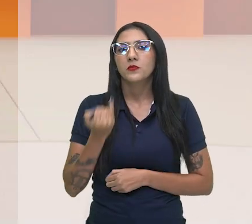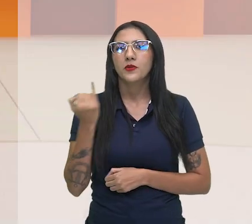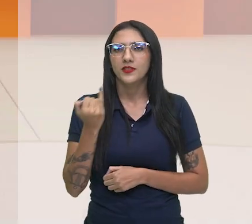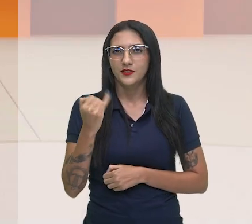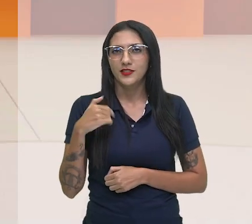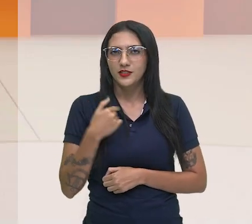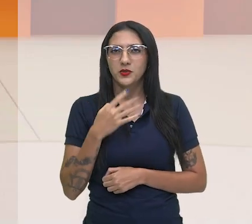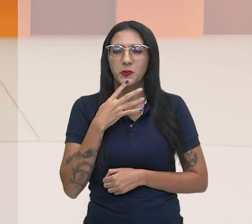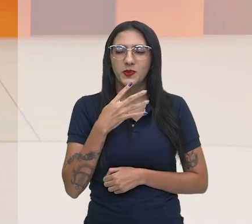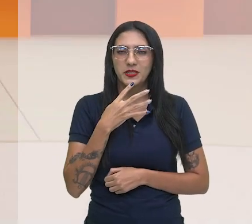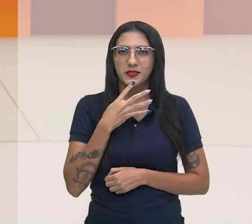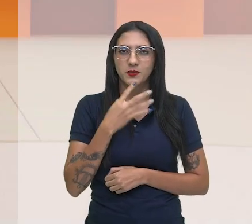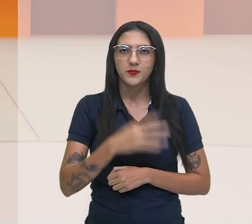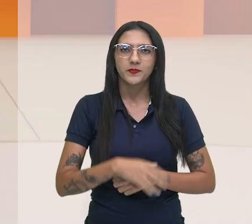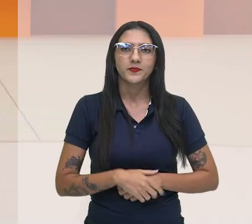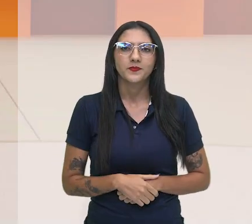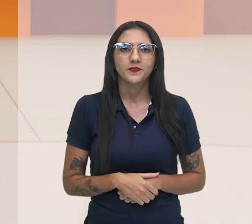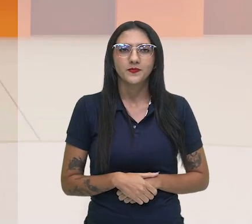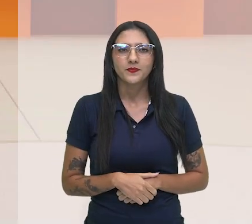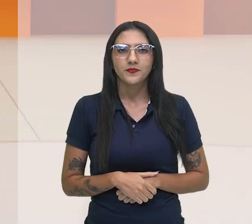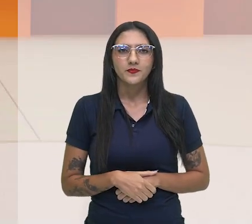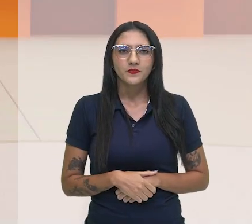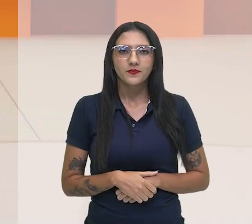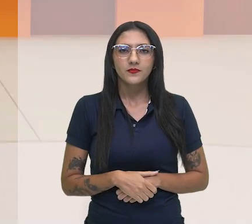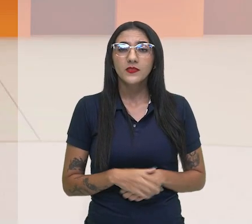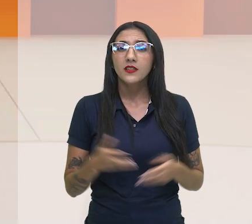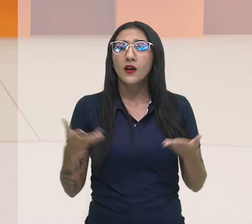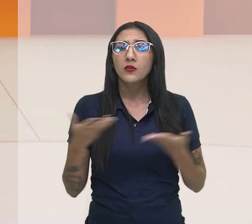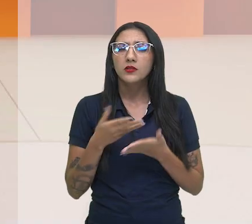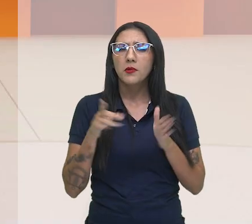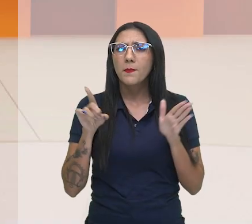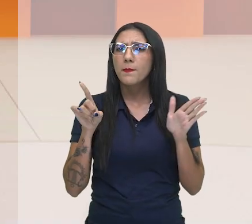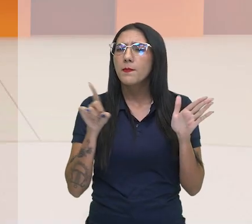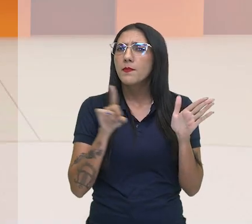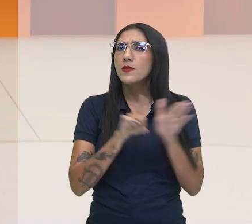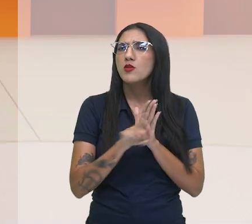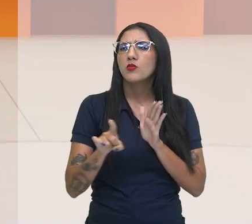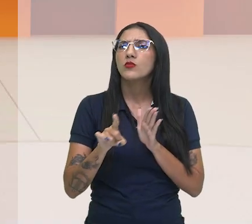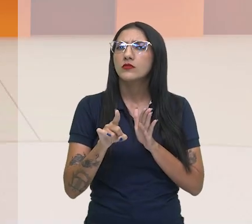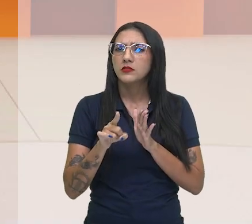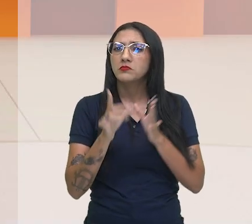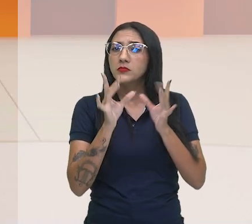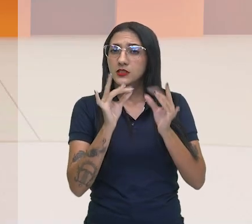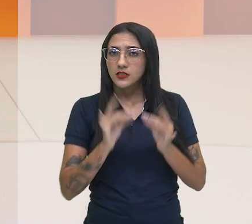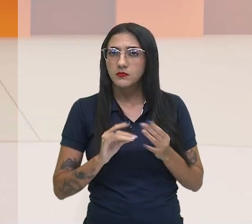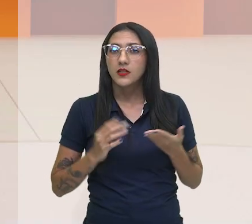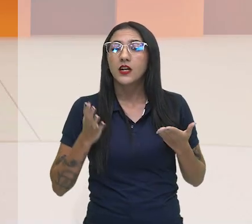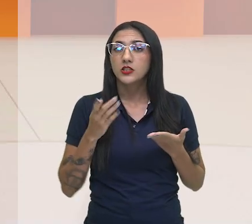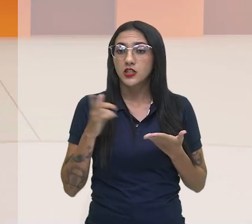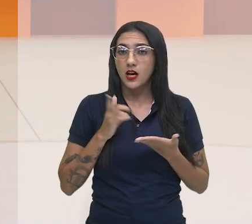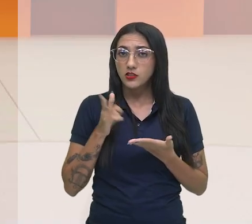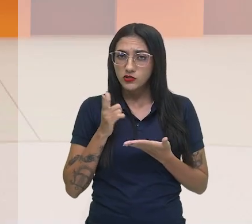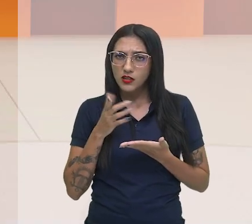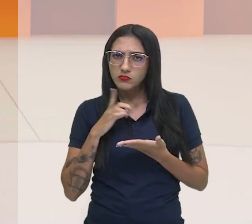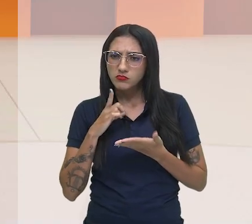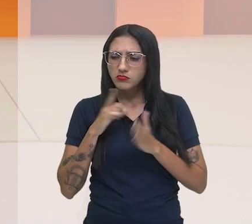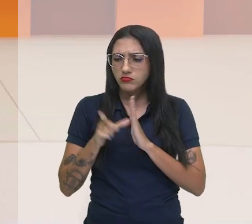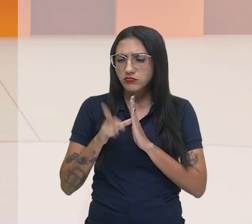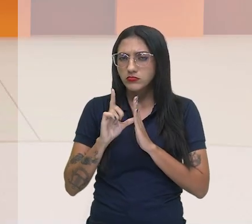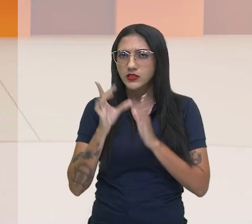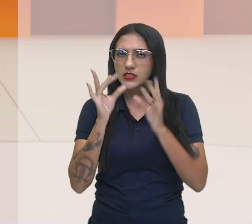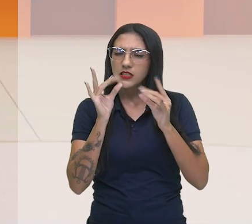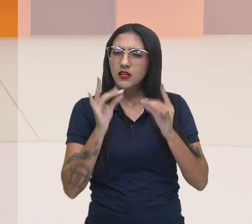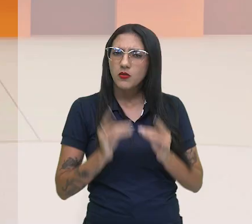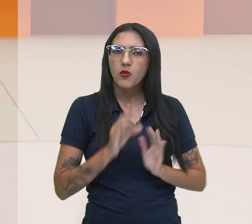conhecer. Agora, eu vou fazer uma pergunta mais profunda. A gente já conceituou, a gente já viu